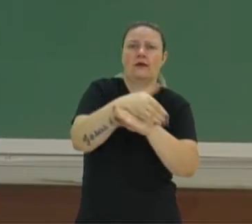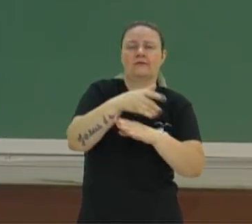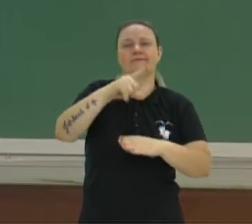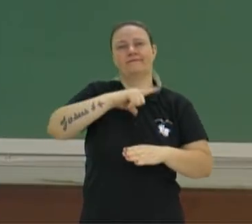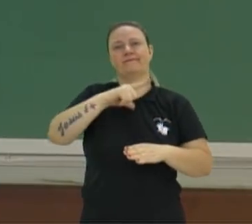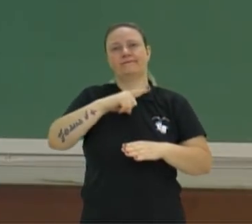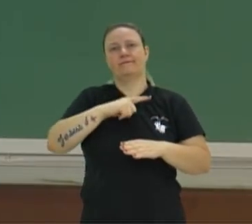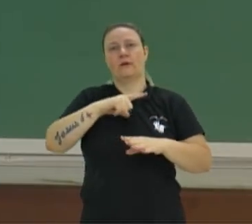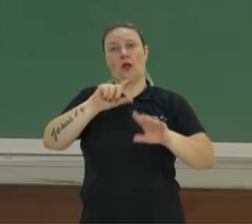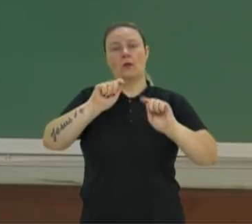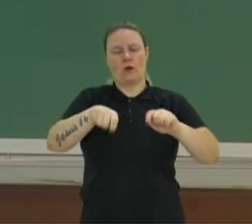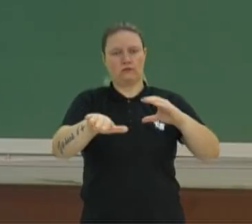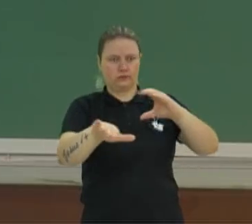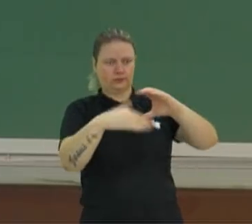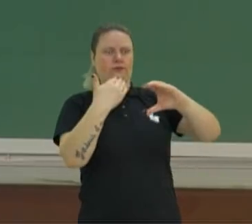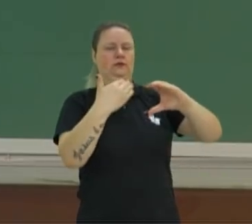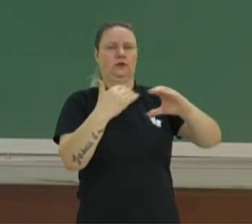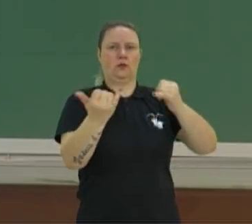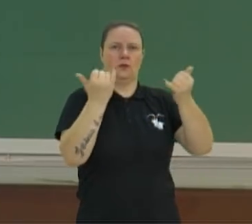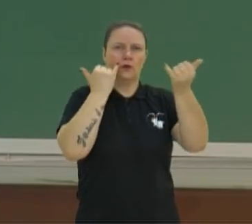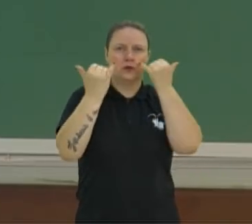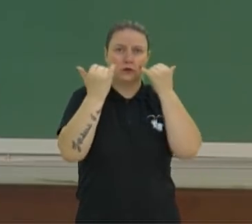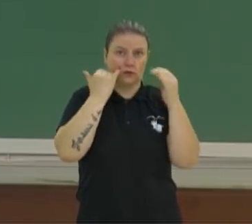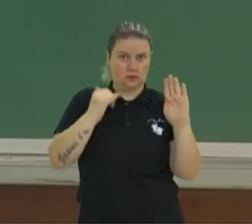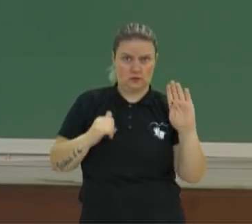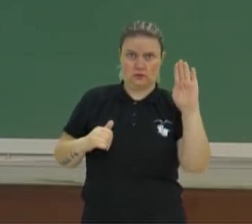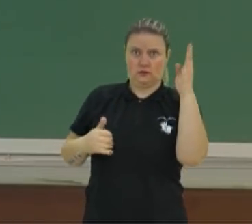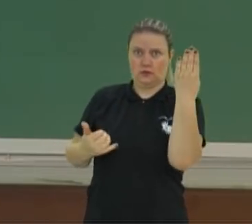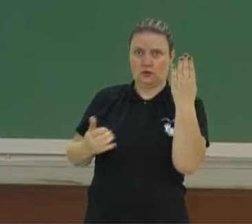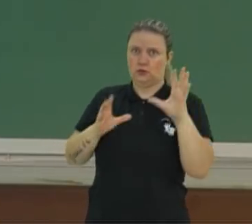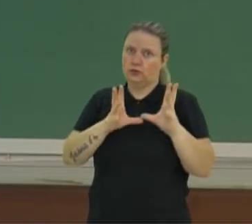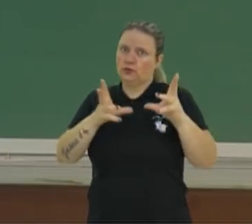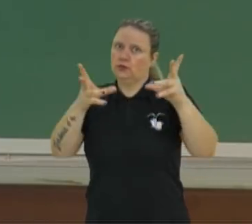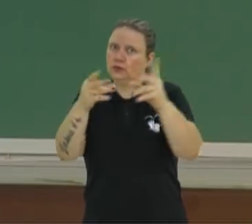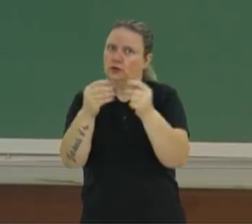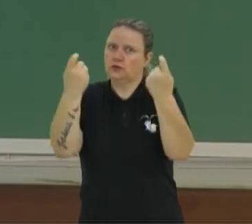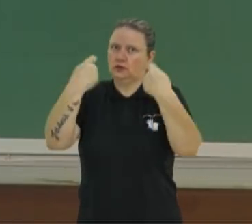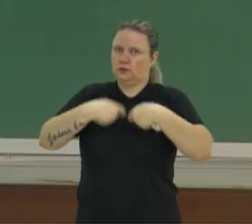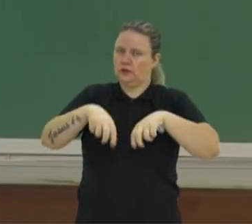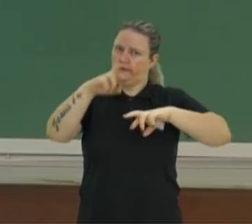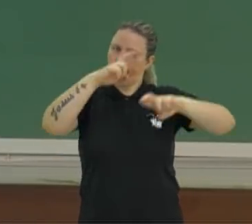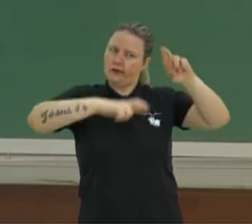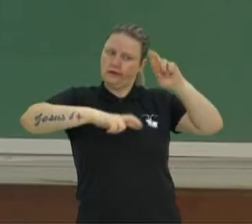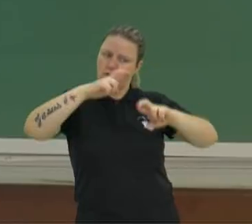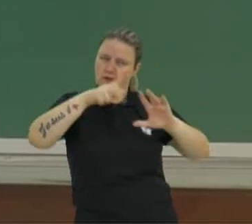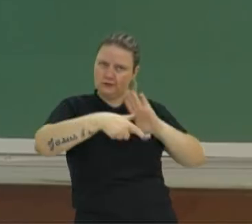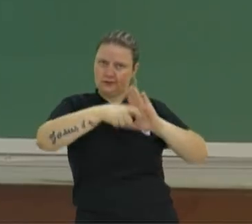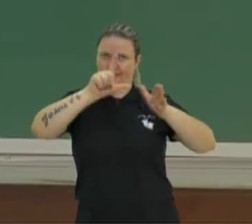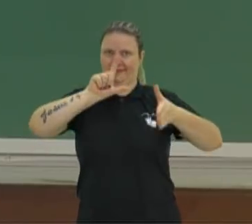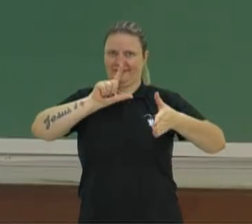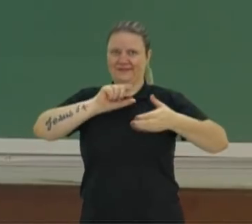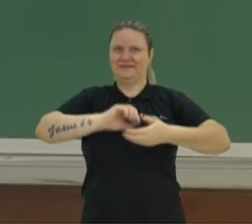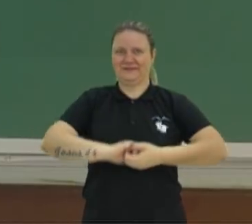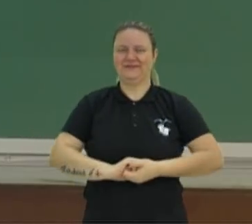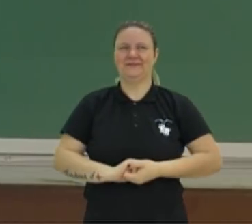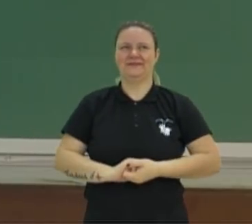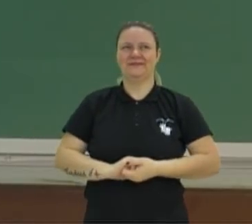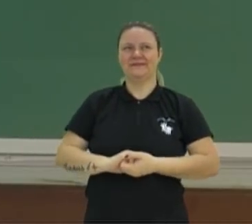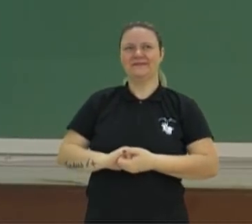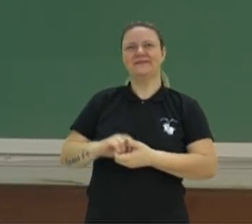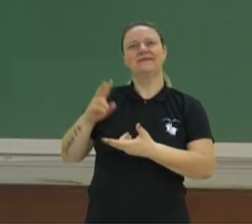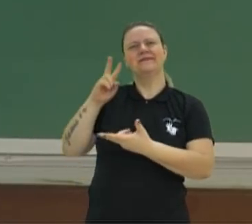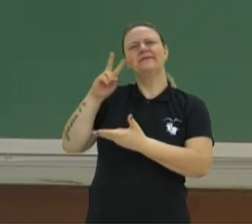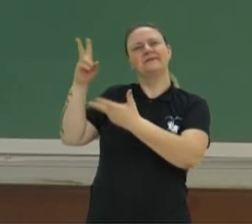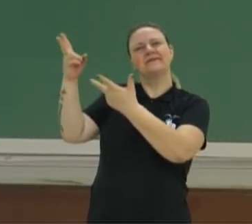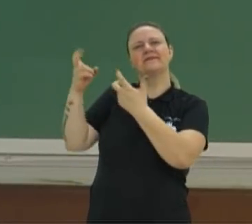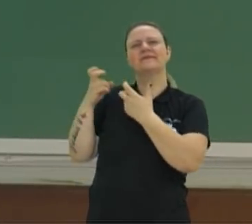podem receber uma notícia falsa. Então é importante que também todos saibam analisá-las. Agora, confira